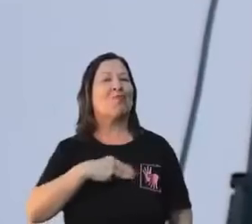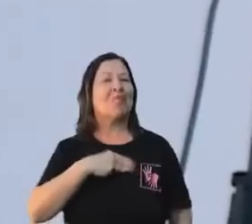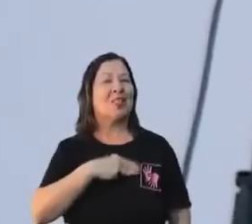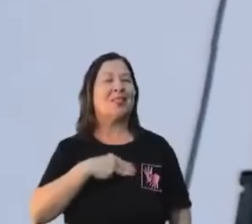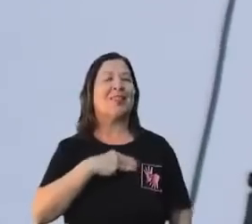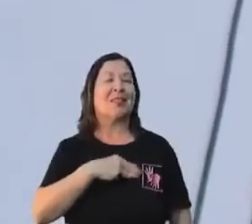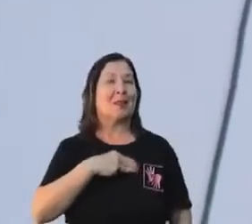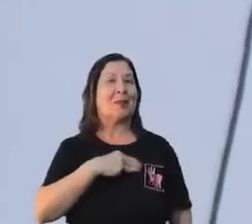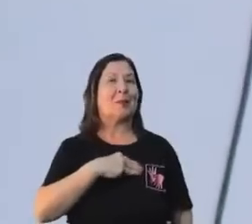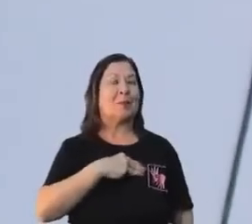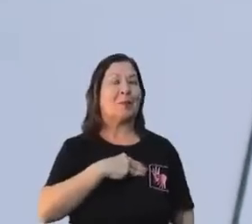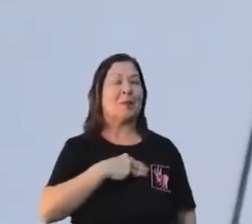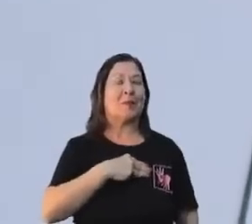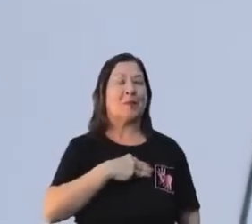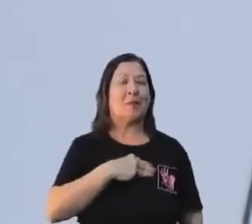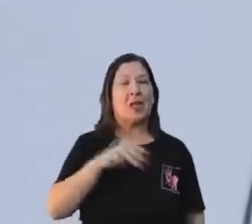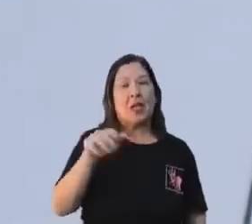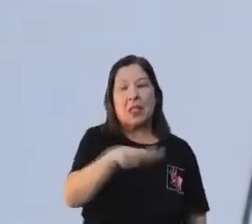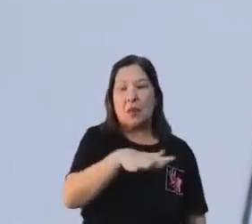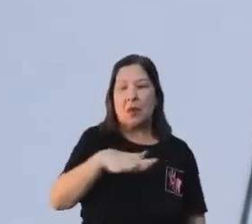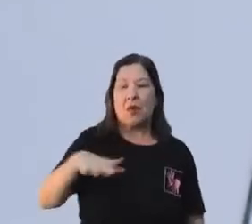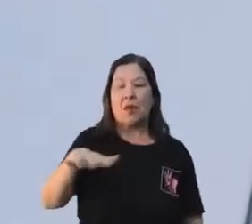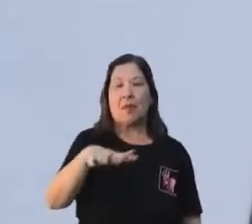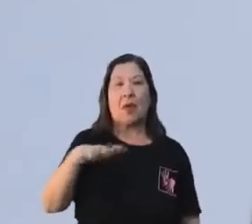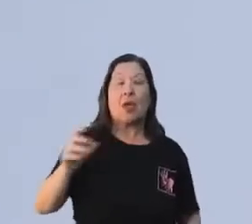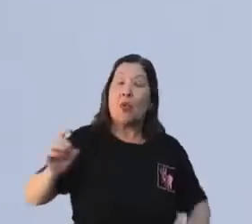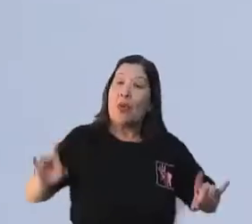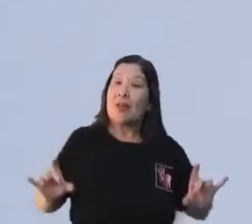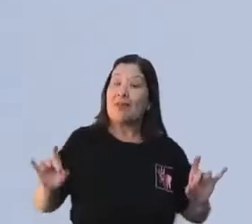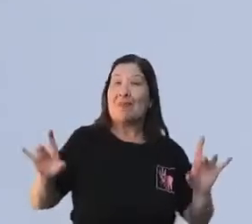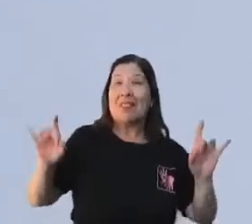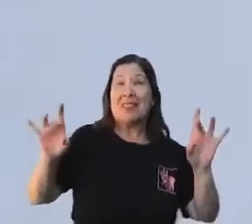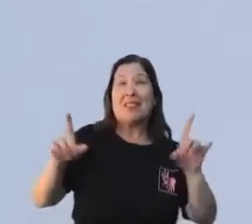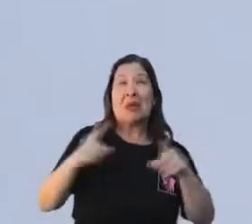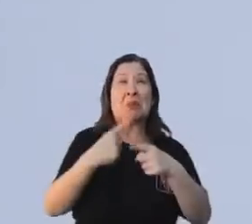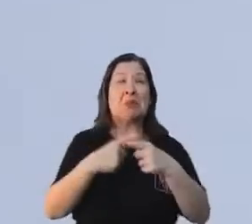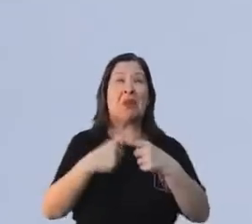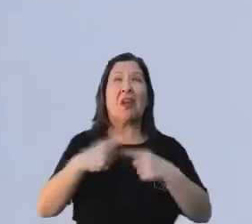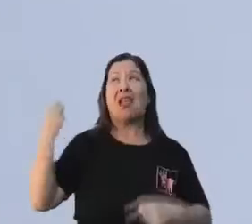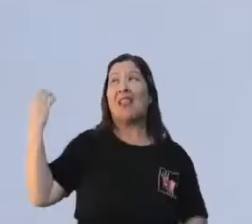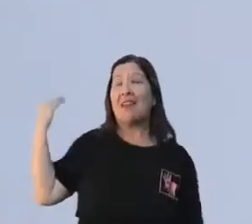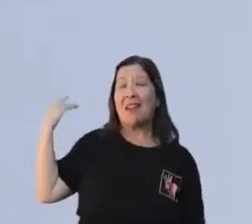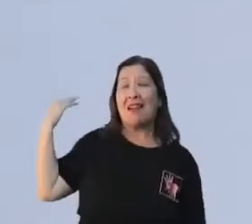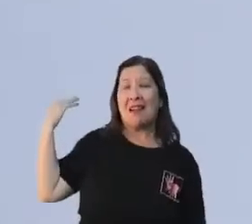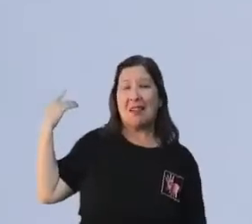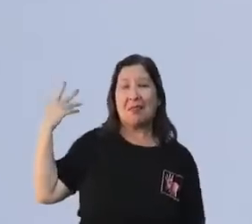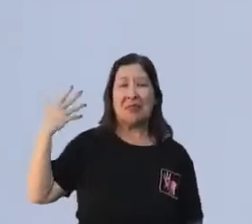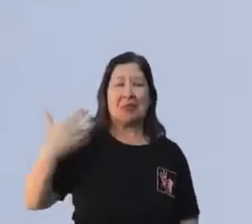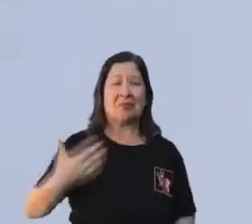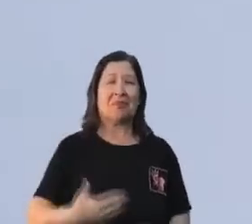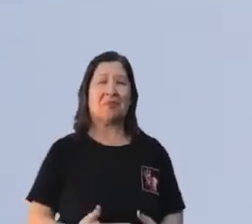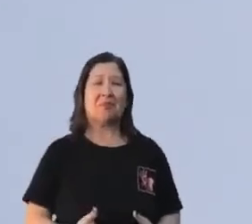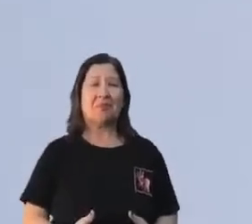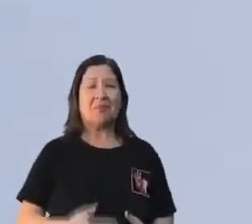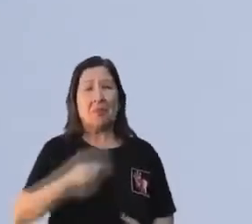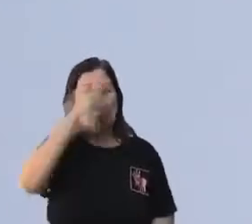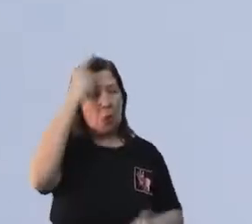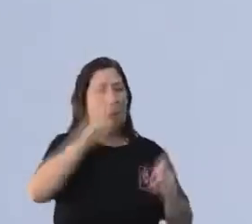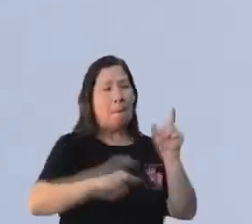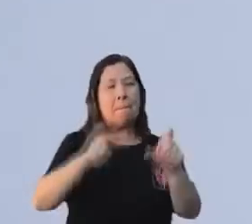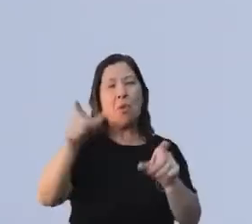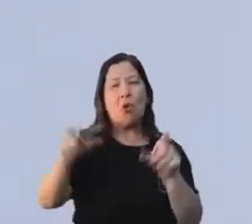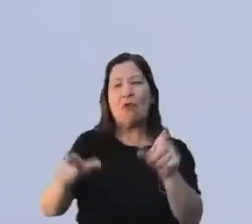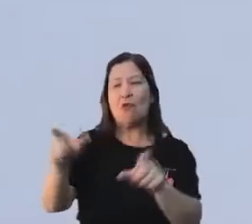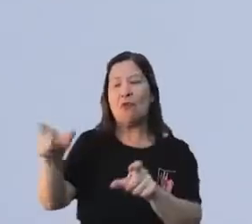chamou-se Movimento Moraviano. E naquela época, os moravianos, sendo pobres,